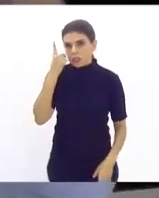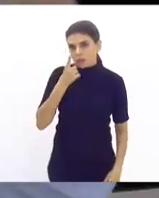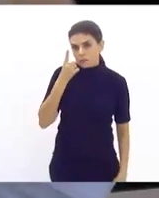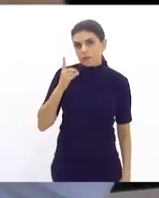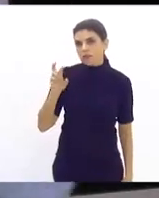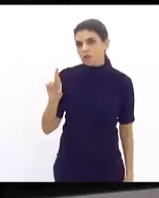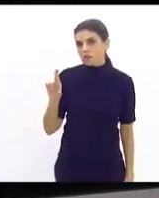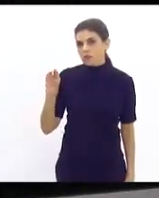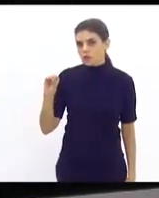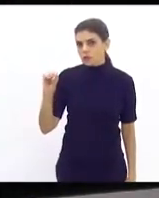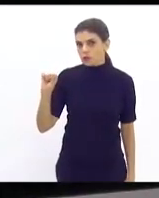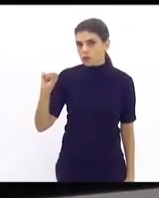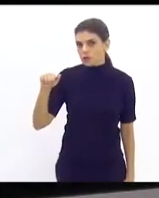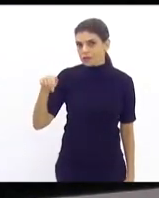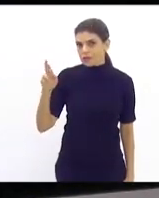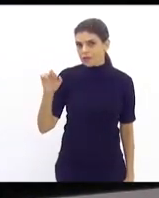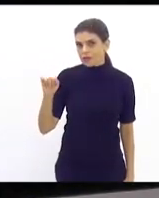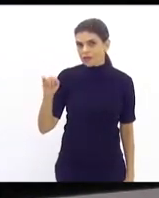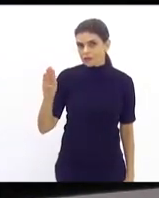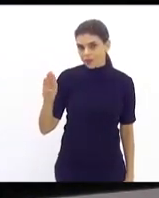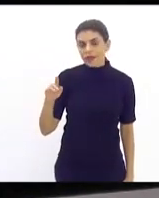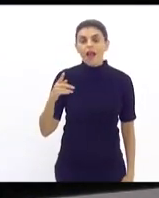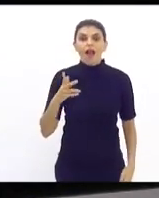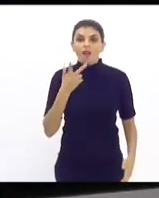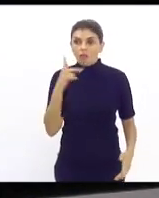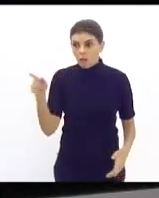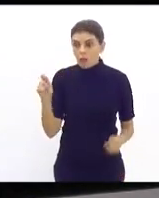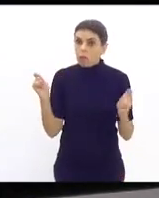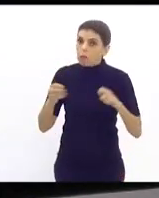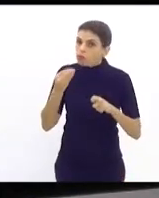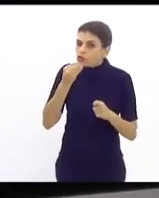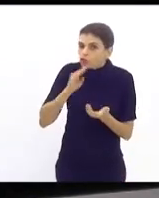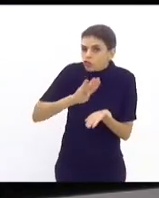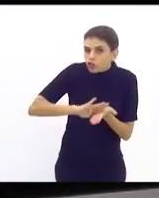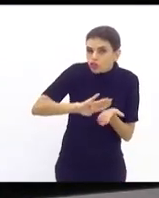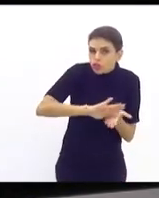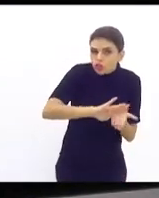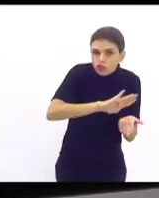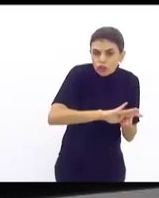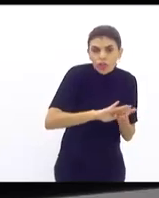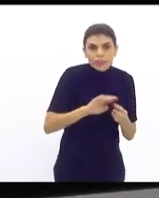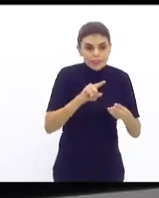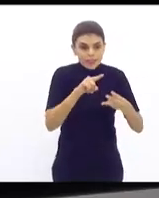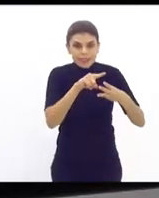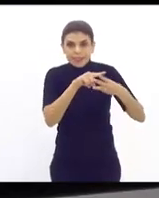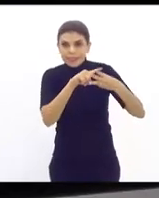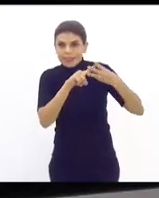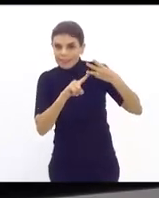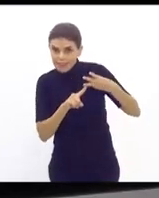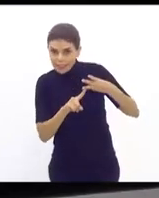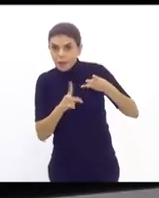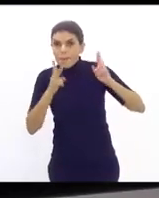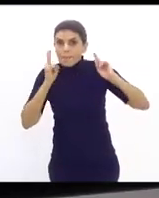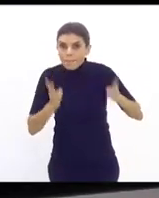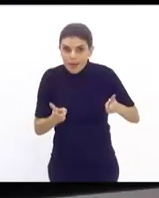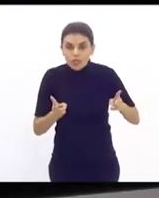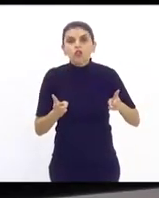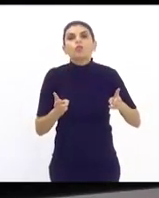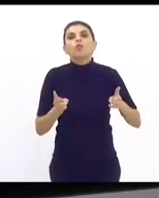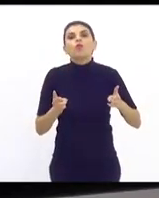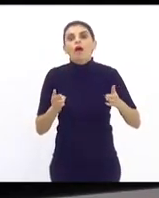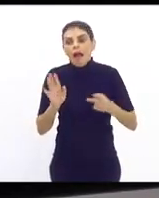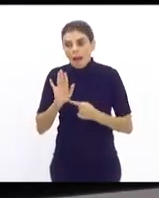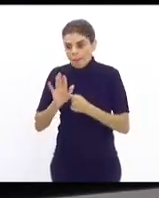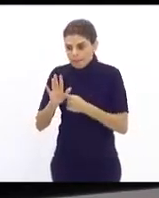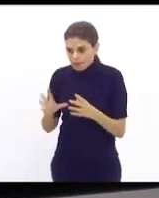Então, a nossa ideia, até conversamos ontem, seria talvez retirar os três e, no mesmo dia, apresentar o